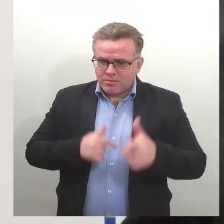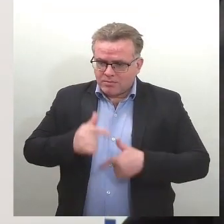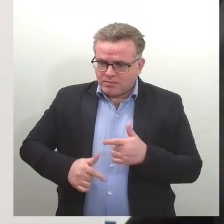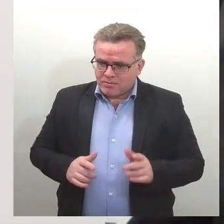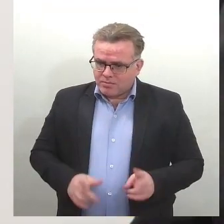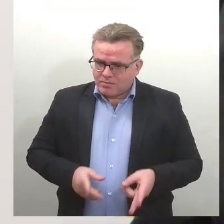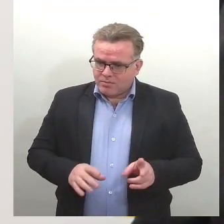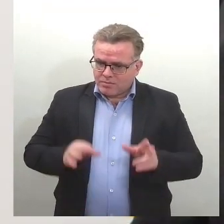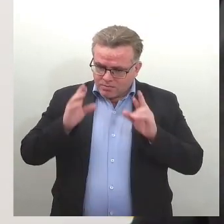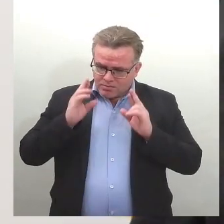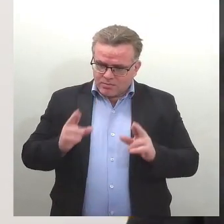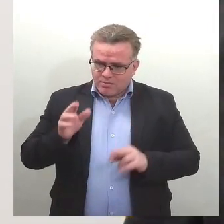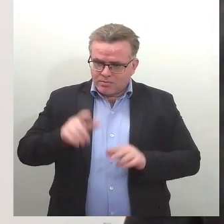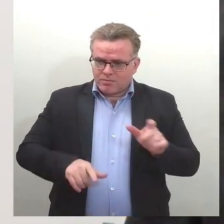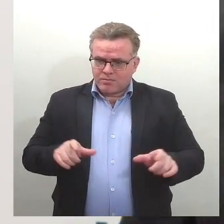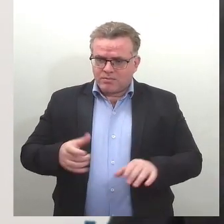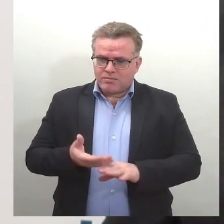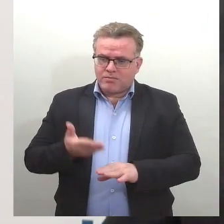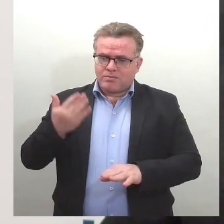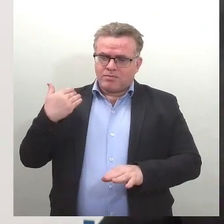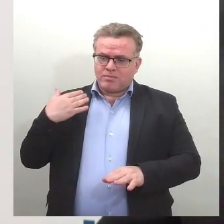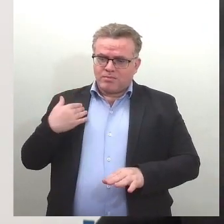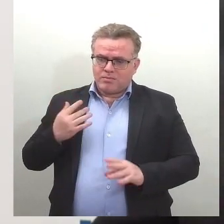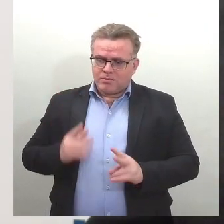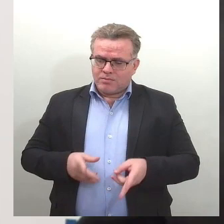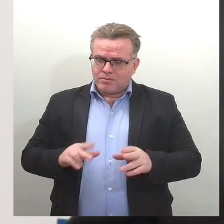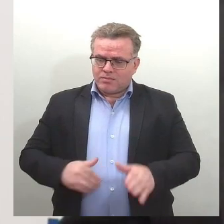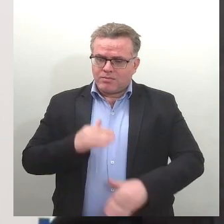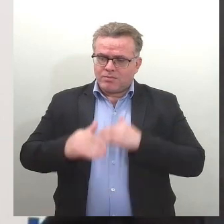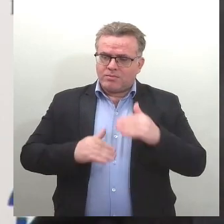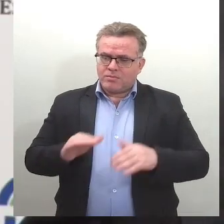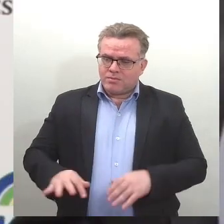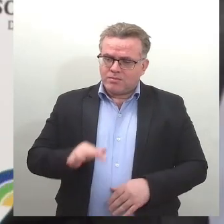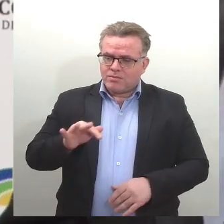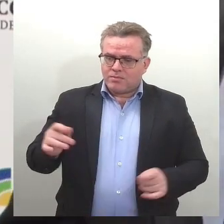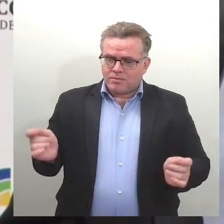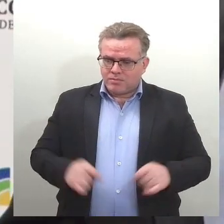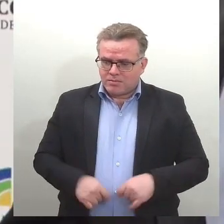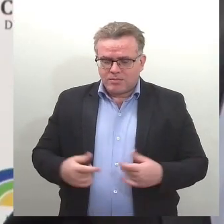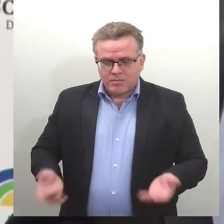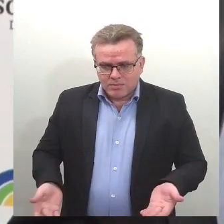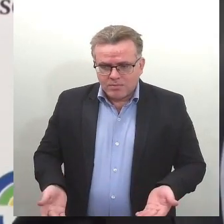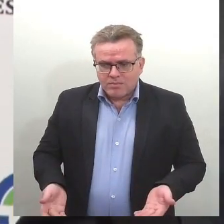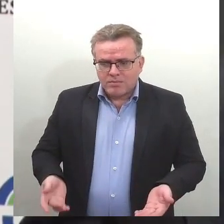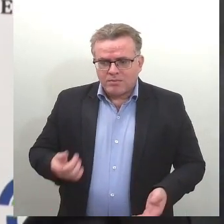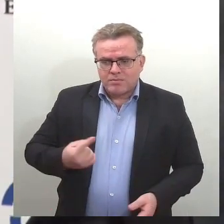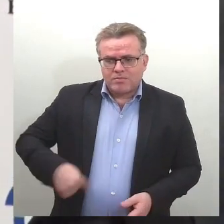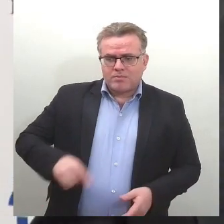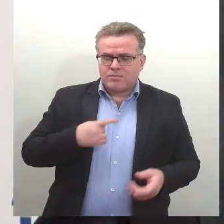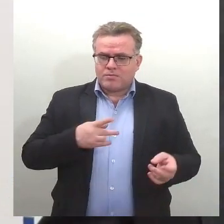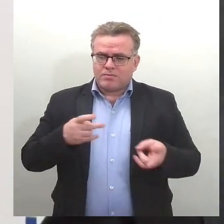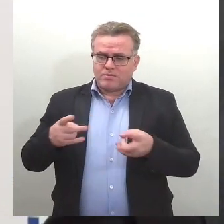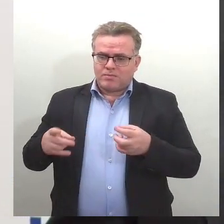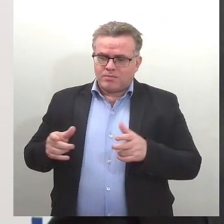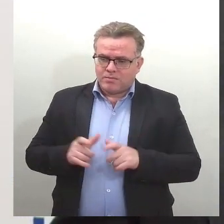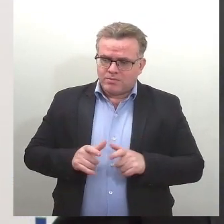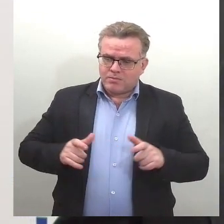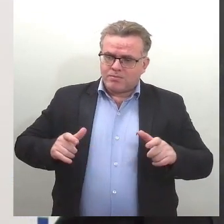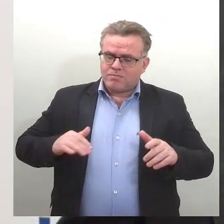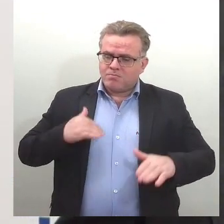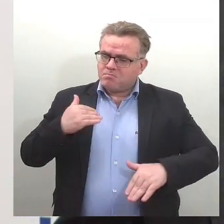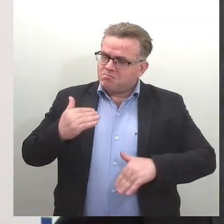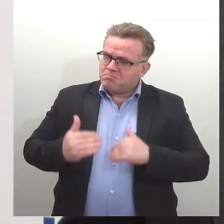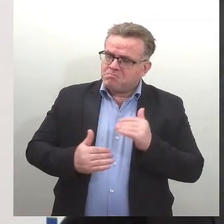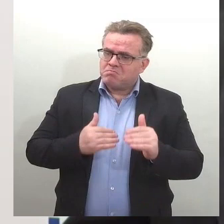e avançando para o futuro. E o futuro, nós estamos vendo o crescimento de Sergipe, seja no turismo, né? Nós tivemos